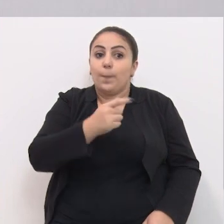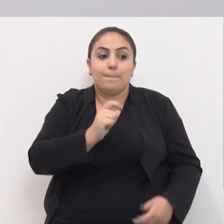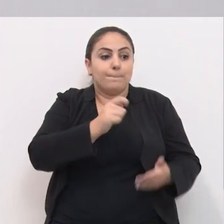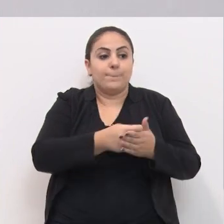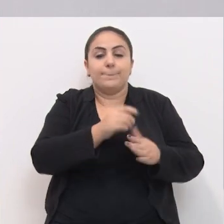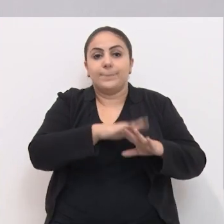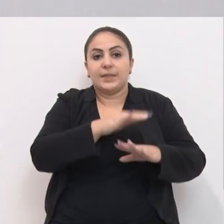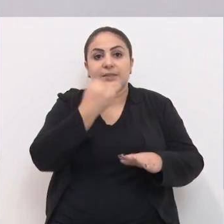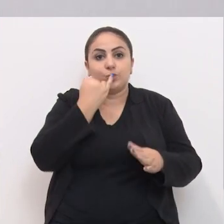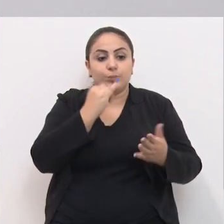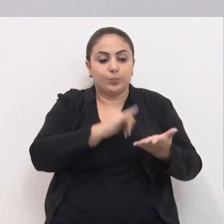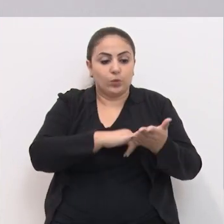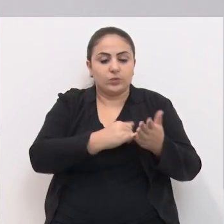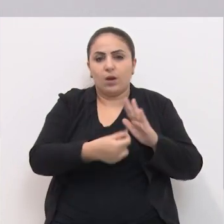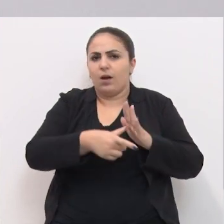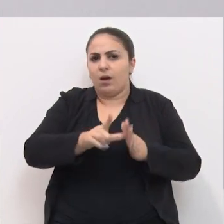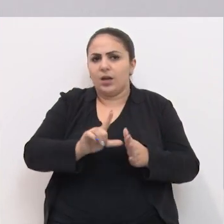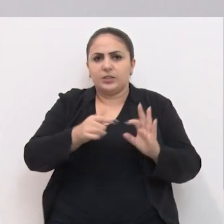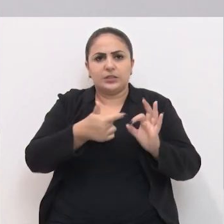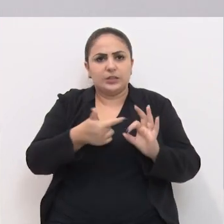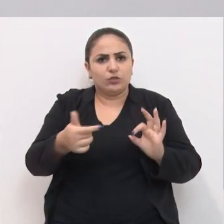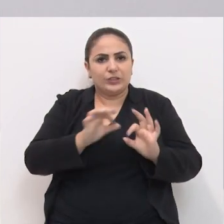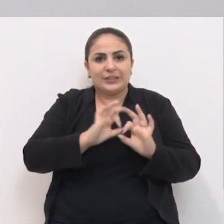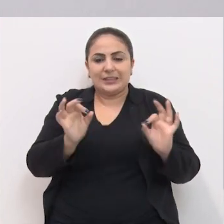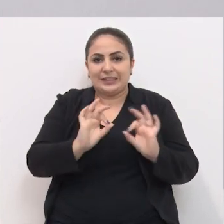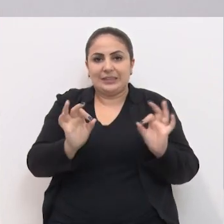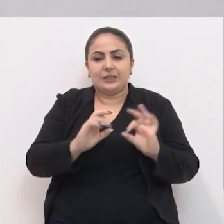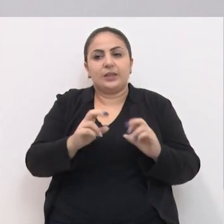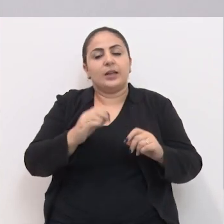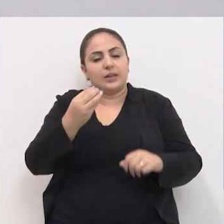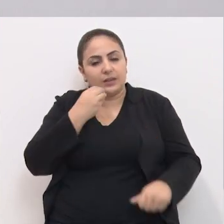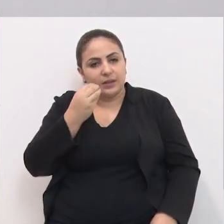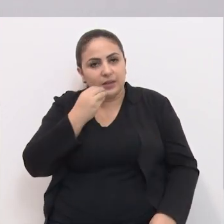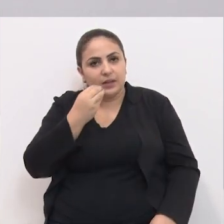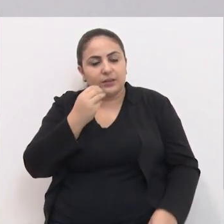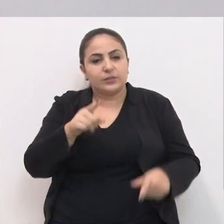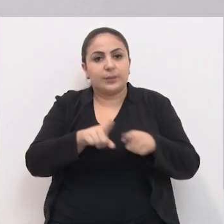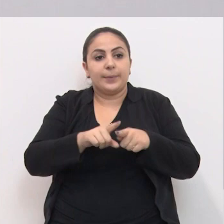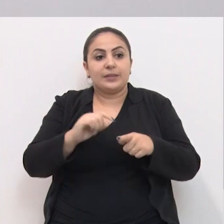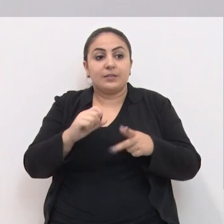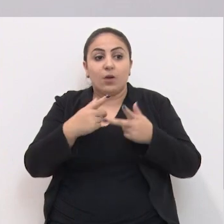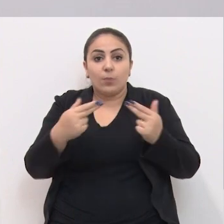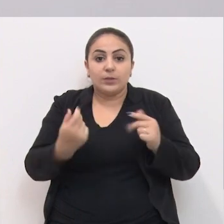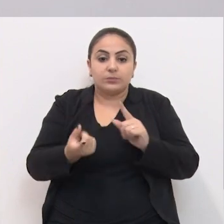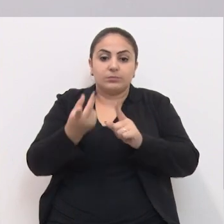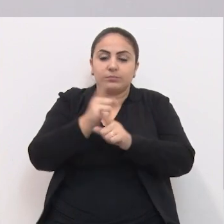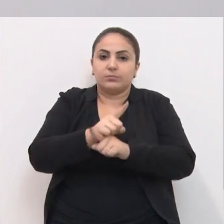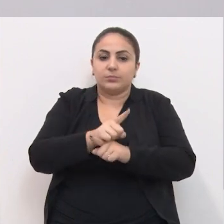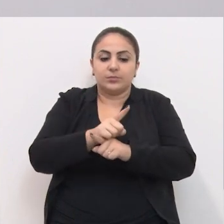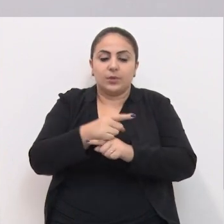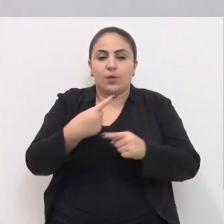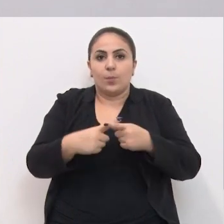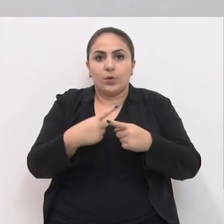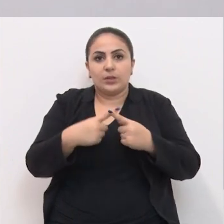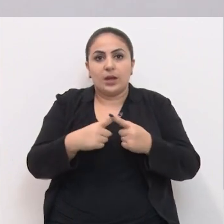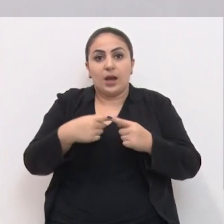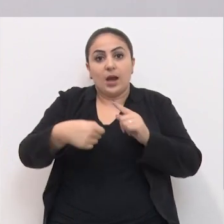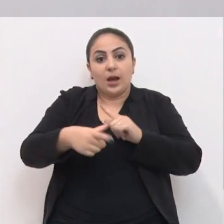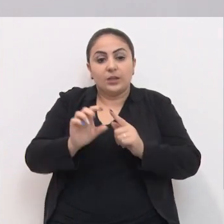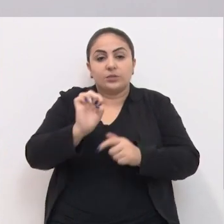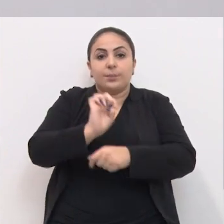discussão saiba que houve sim um ajuste na questão dos valores, que